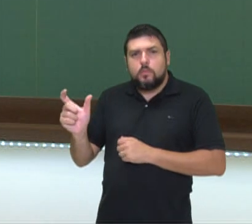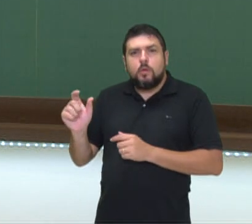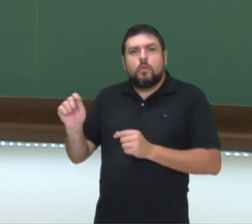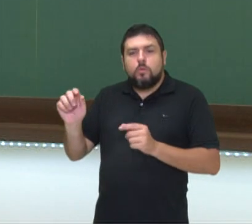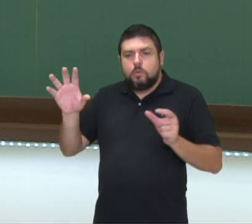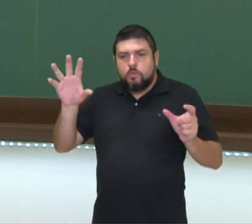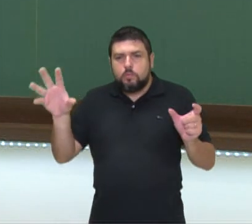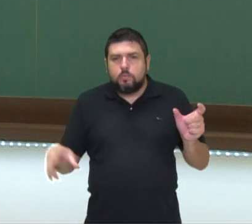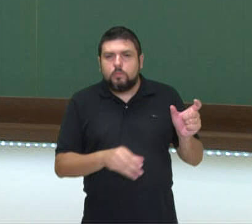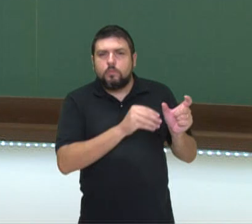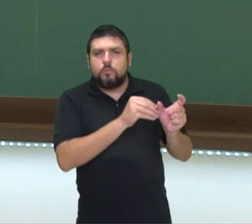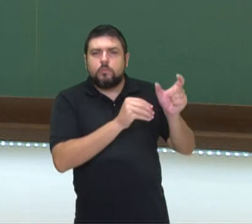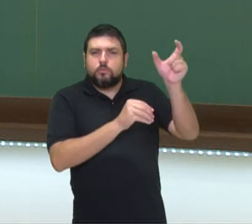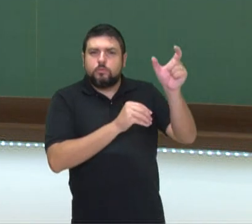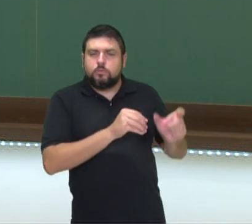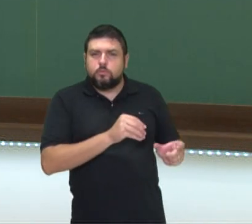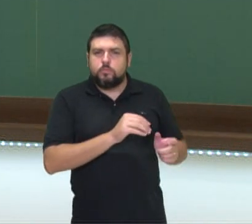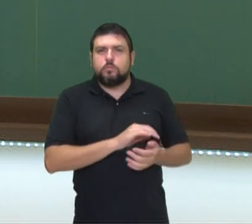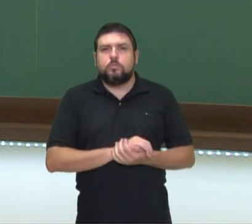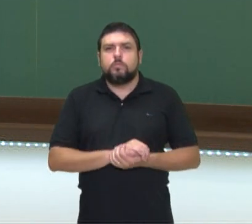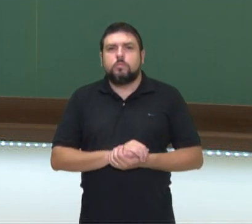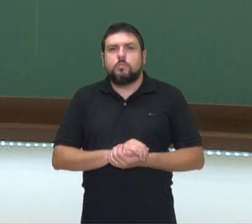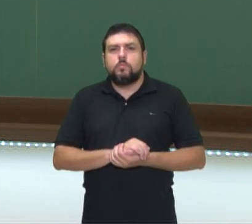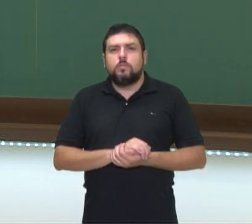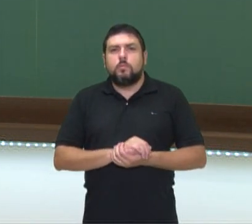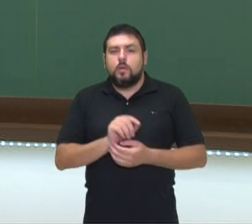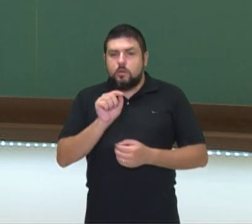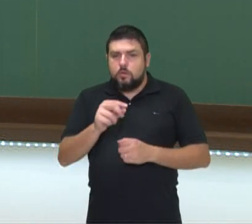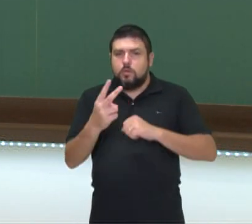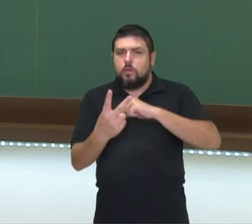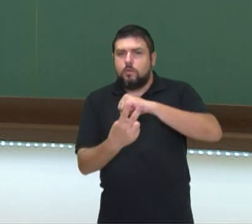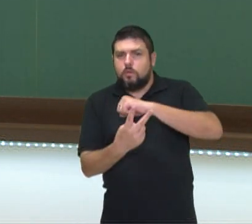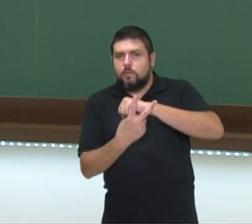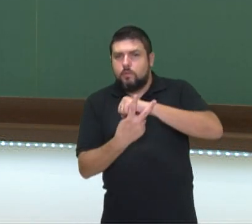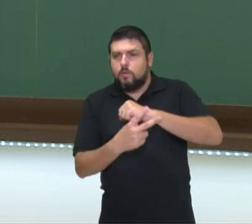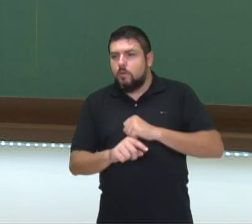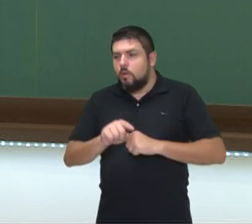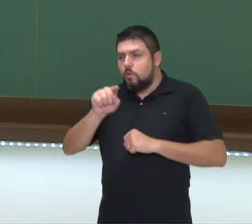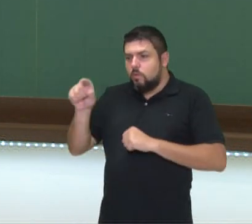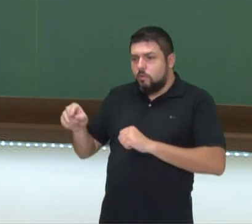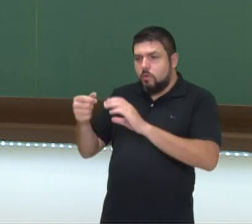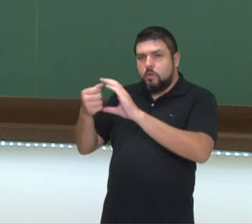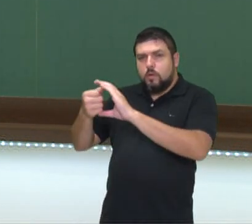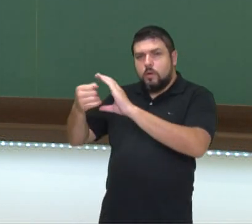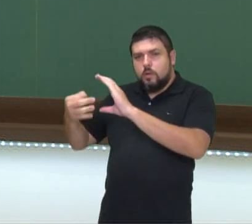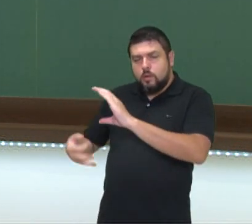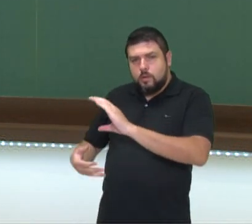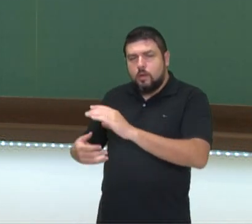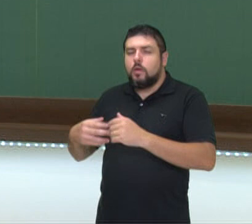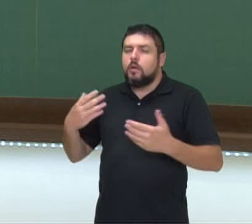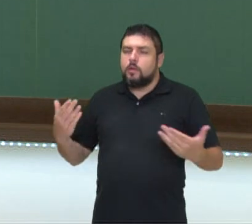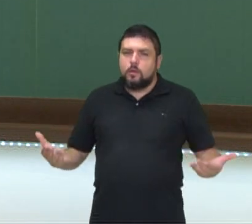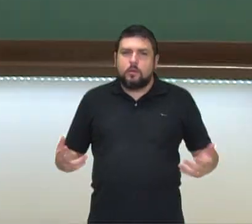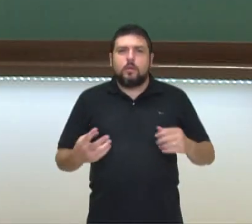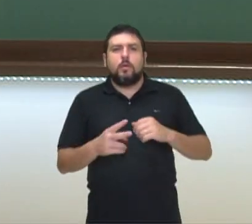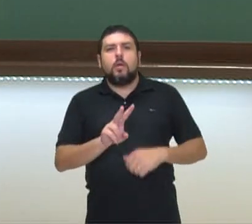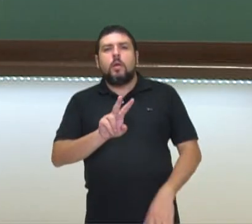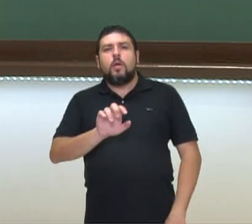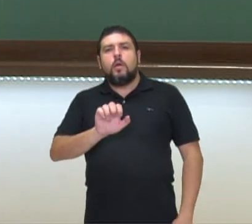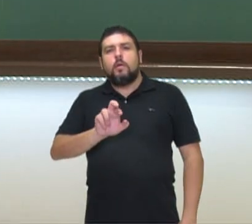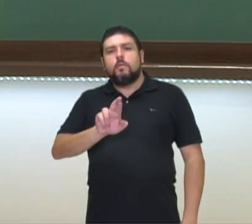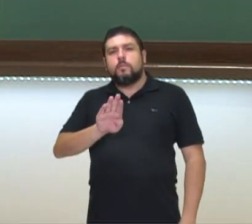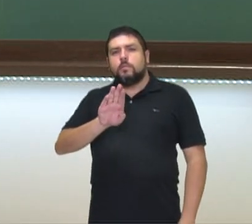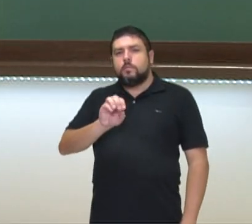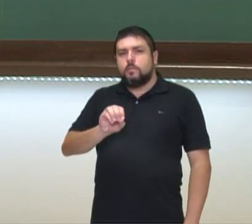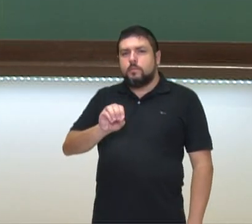nominal. Isso mesmo, dois núcleos, um é um verbo, o outro é uma característica, predicado verbo nominal. Vejamos